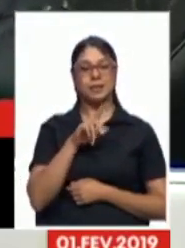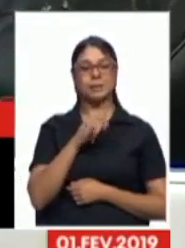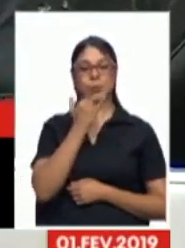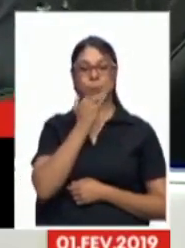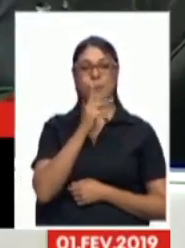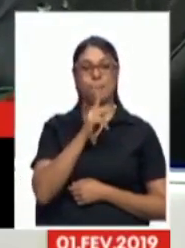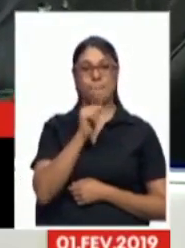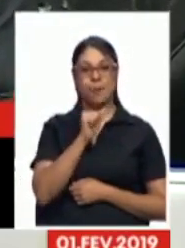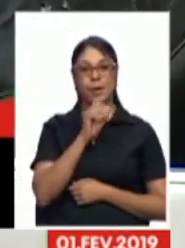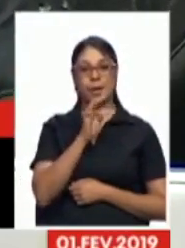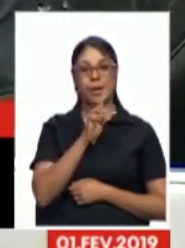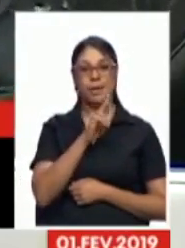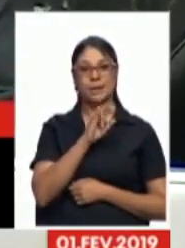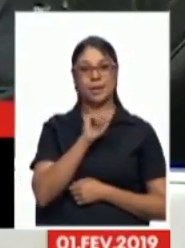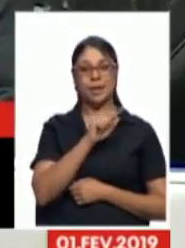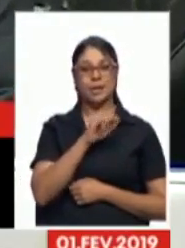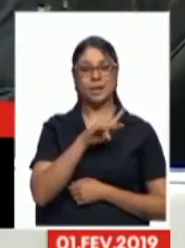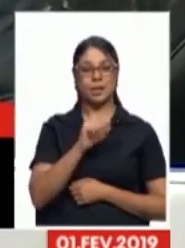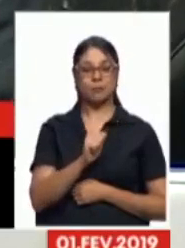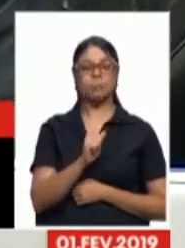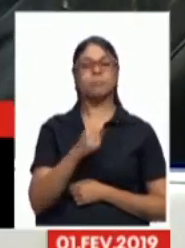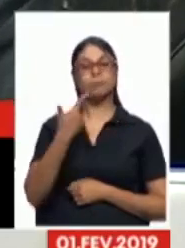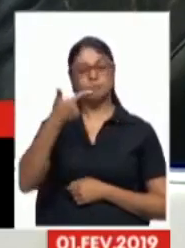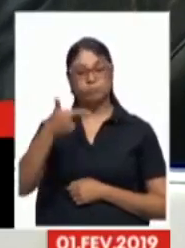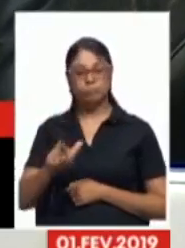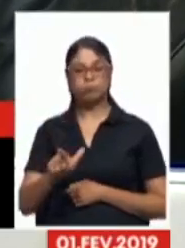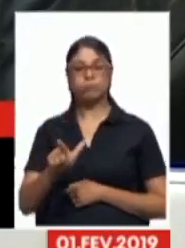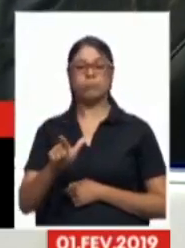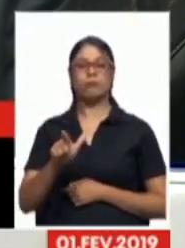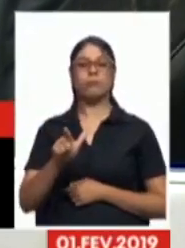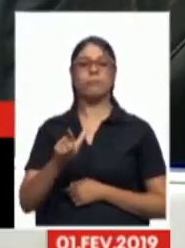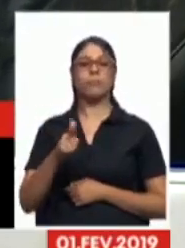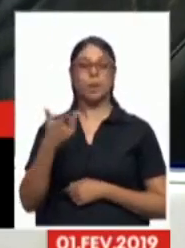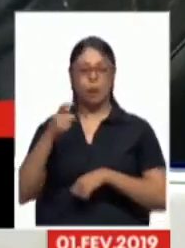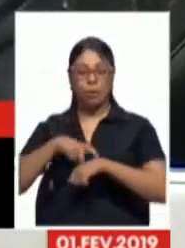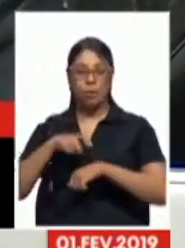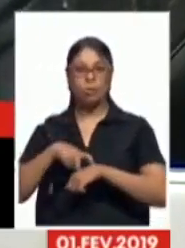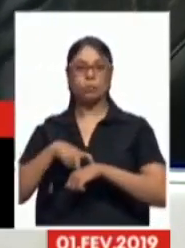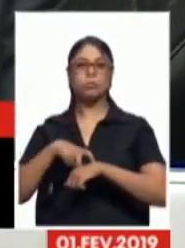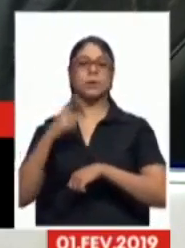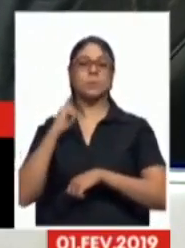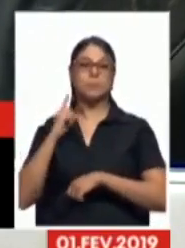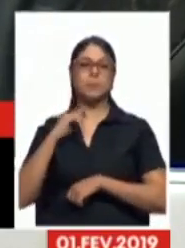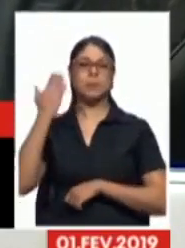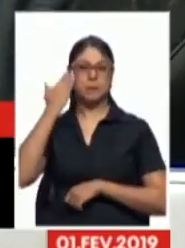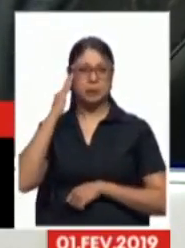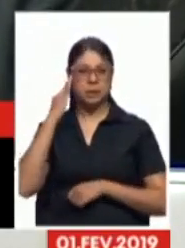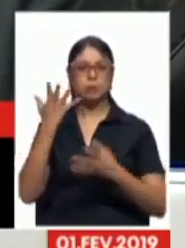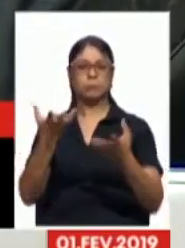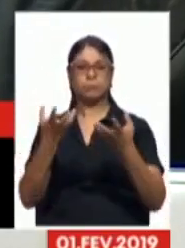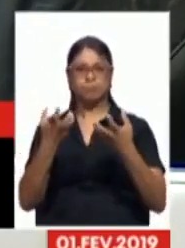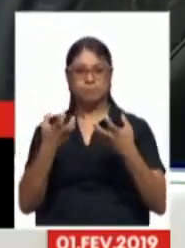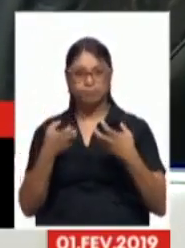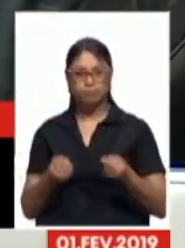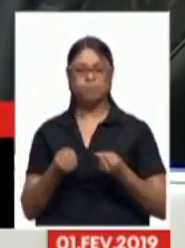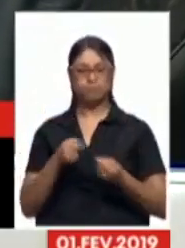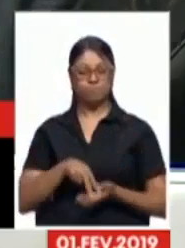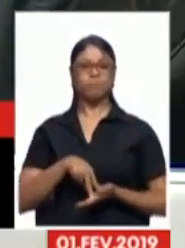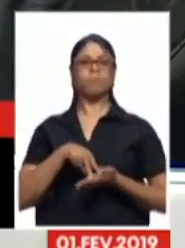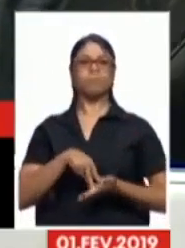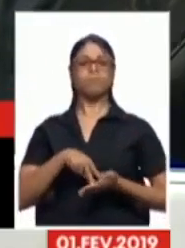a vez, sendo a hora, Minas entende, atende, toma tento,